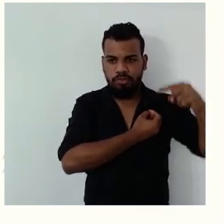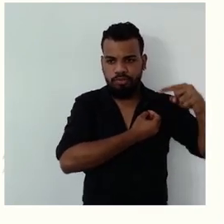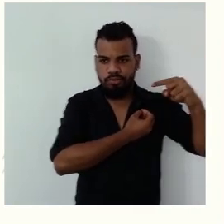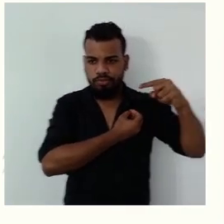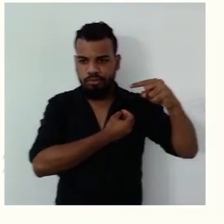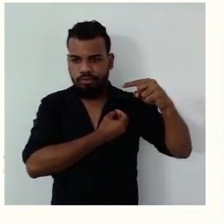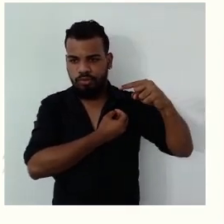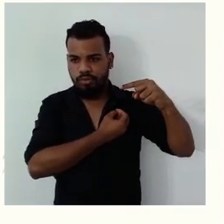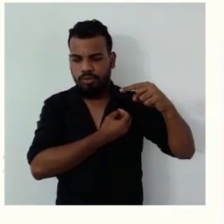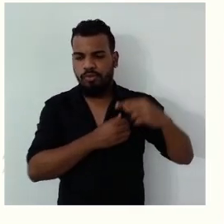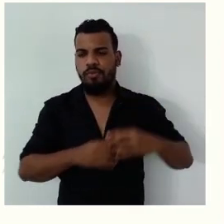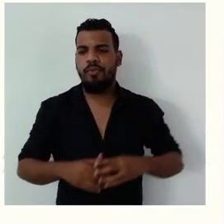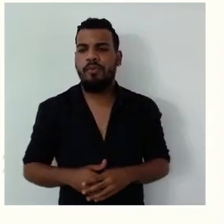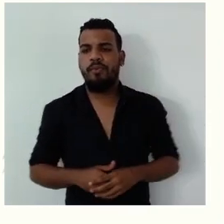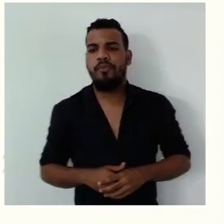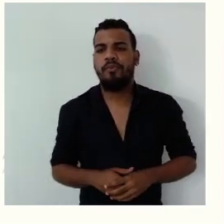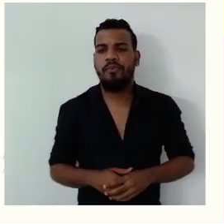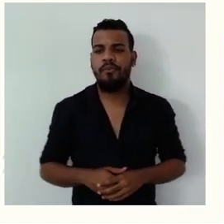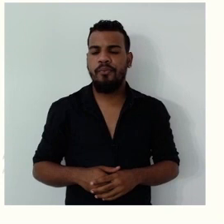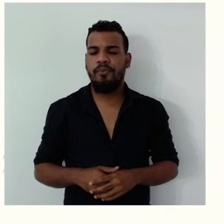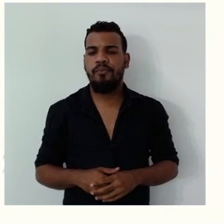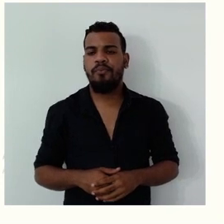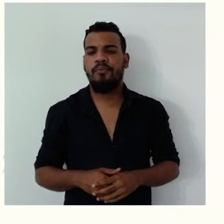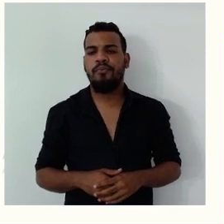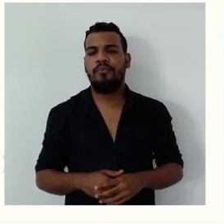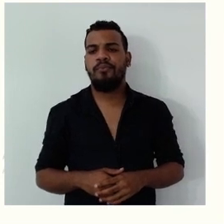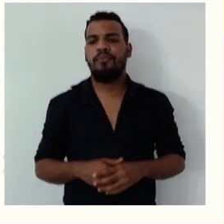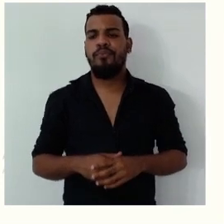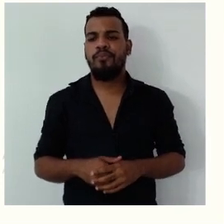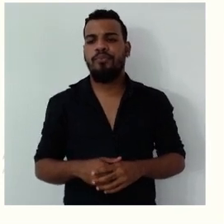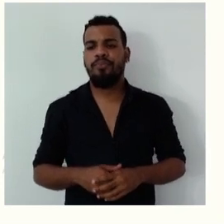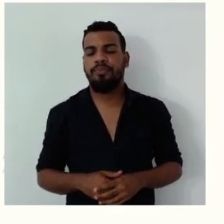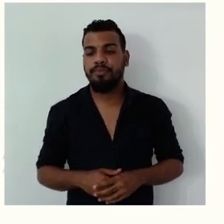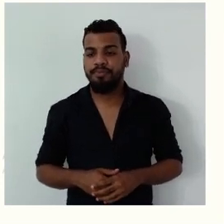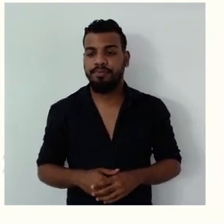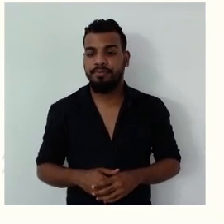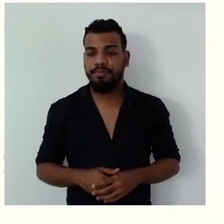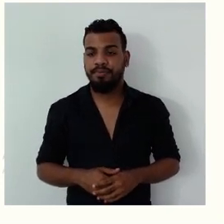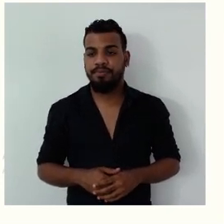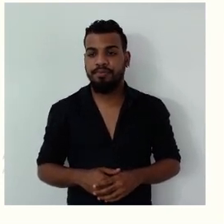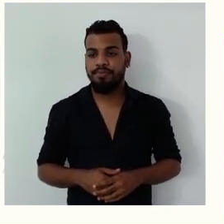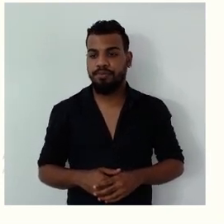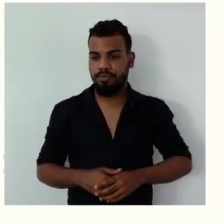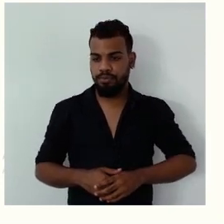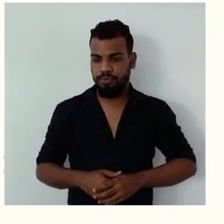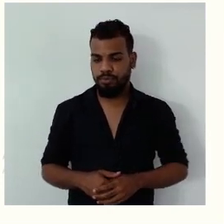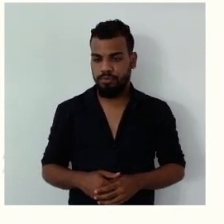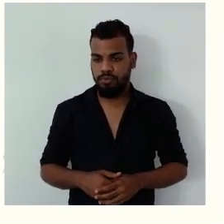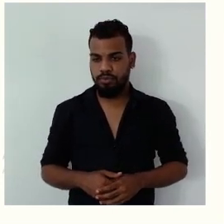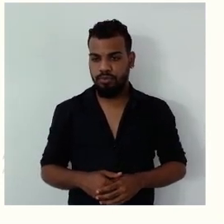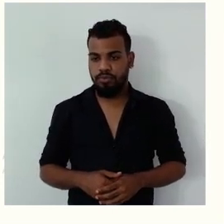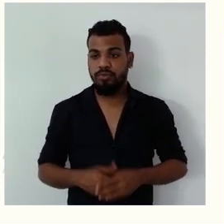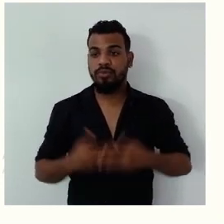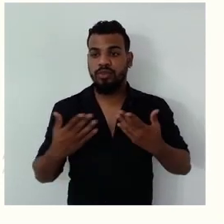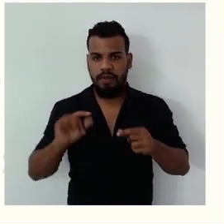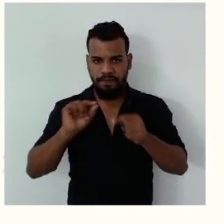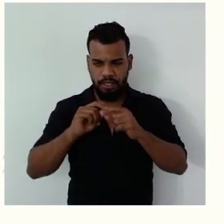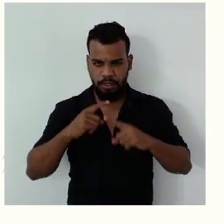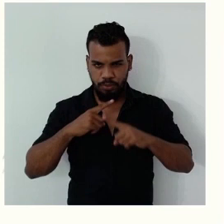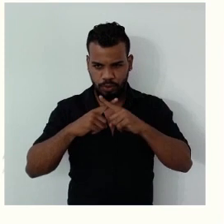valor de baixo, o valor de baixo vezes a porcentagem do valor de cima. Isso igual. Realizando a multiplicação,